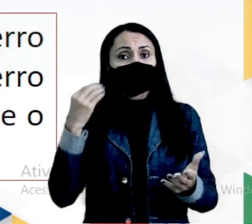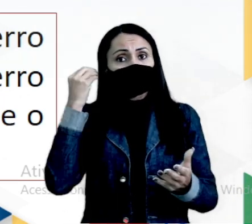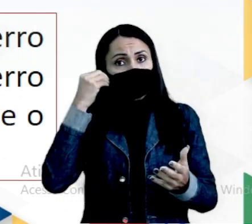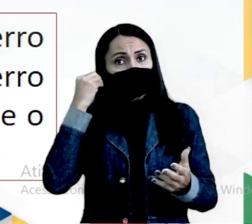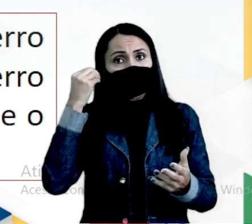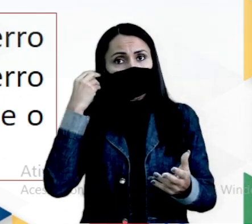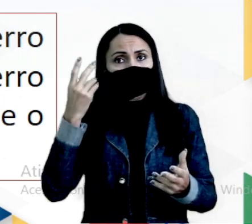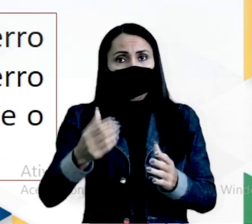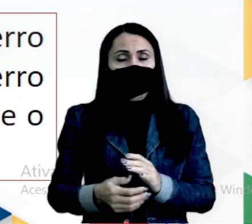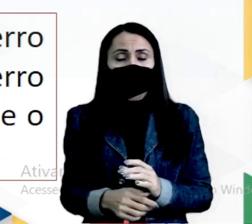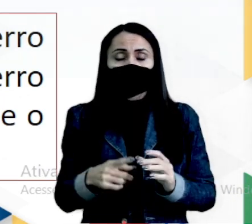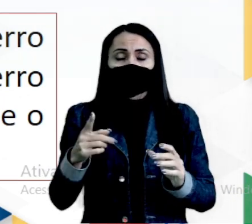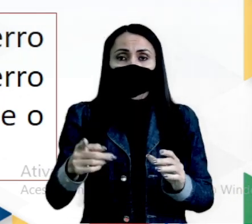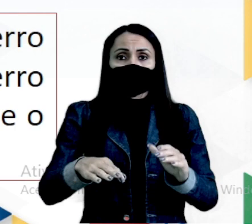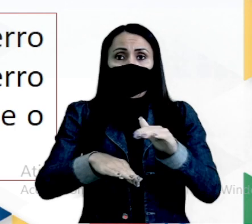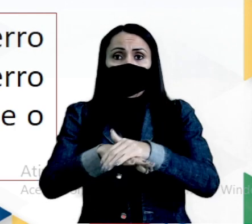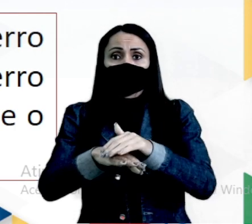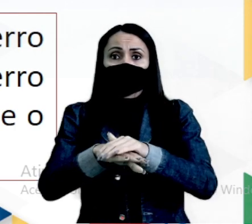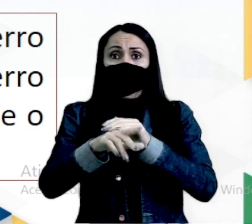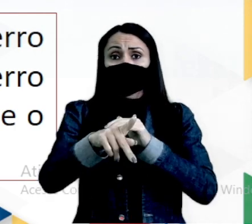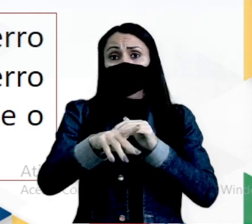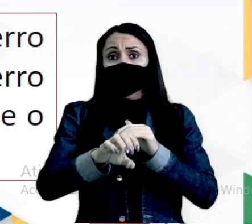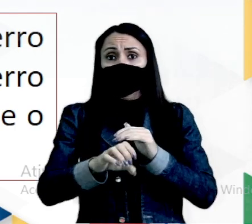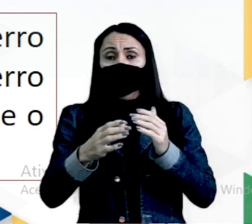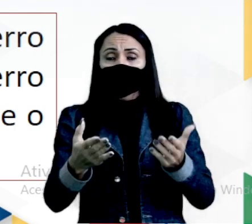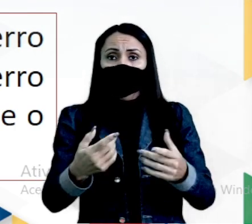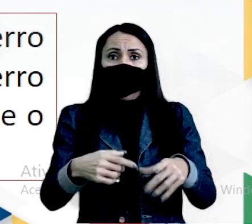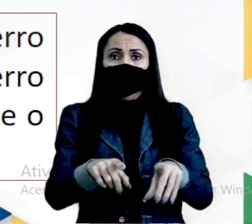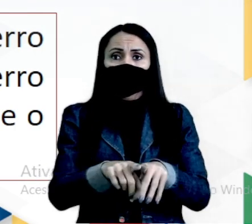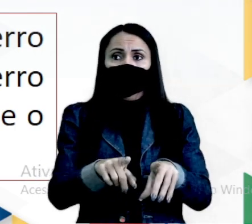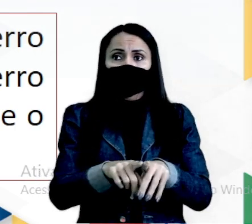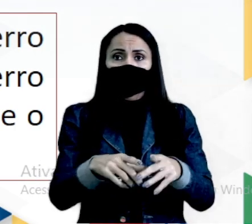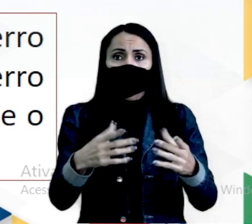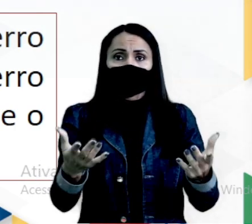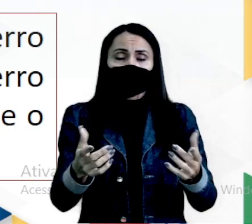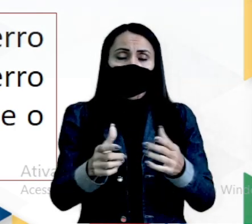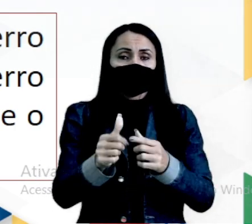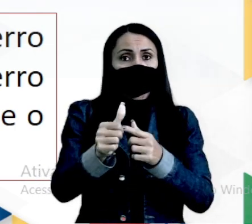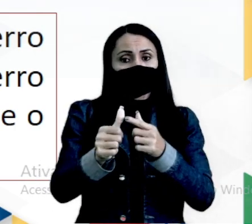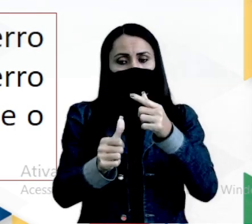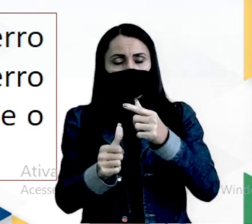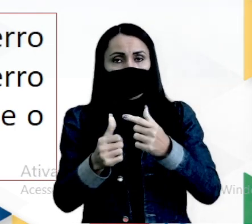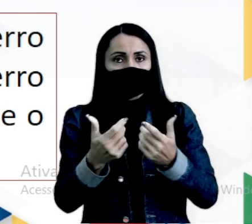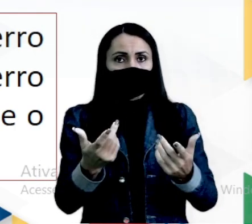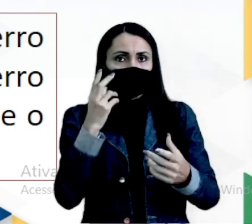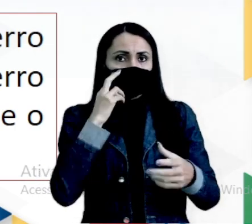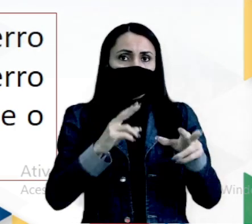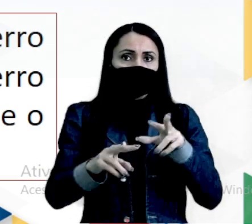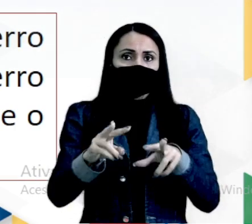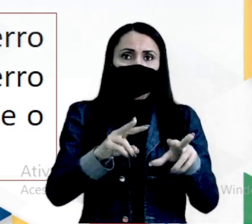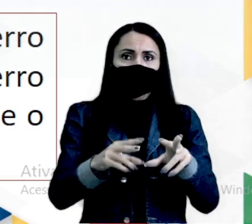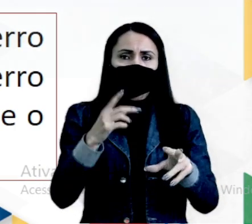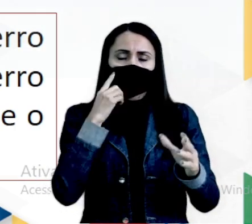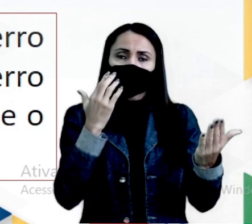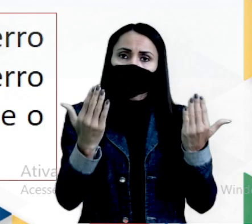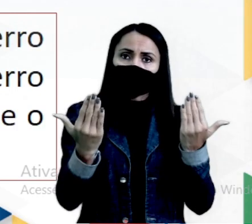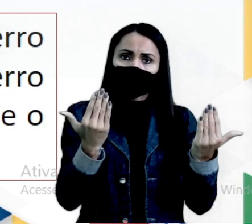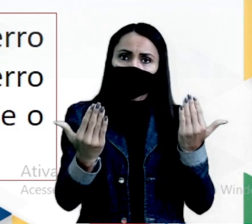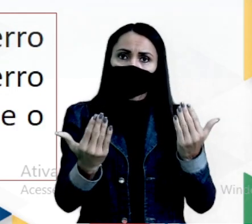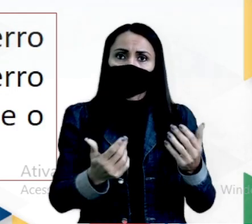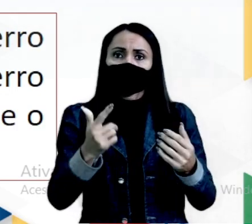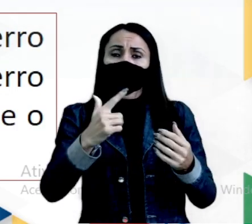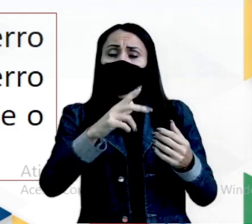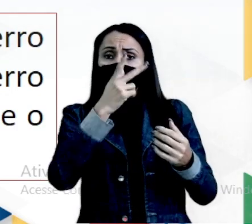experimentalmente. Então, eu vou lá no meu pé, medir o tamanho do meu pé, medir o tamanho do meu pau, uma polegada. E eu vou verificar que quando eu comparar com